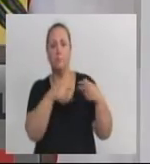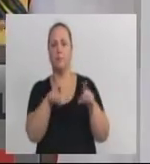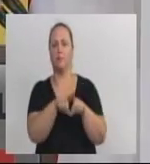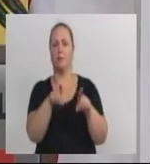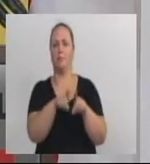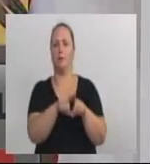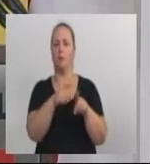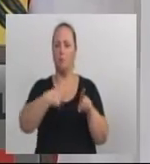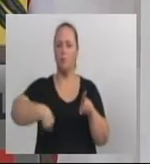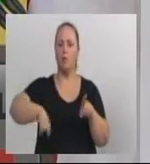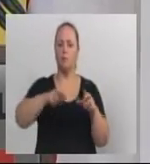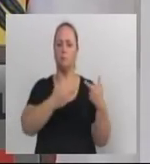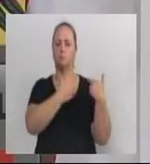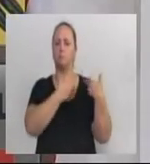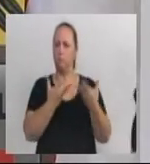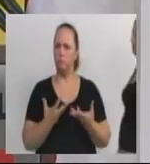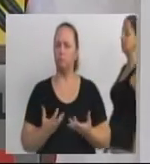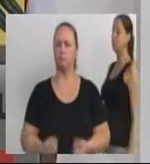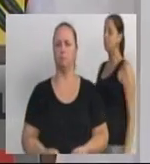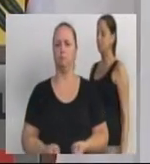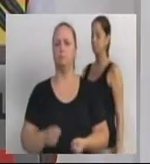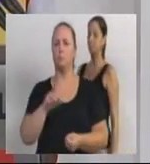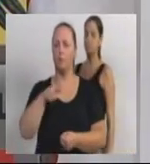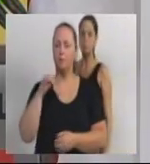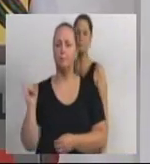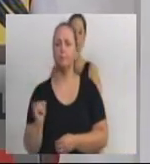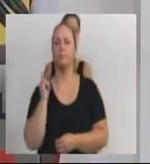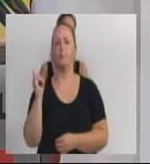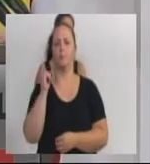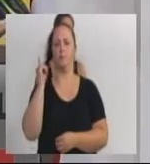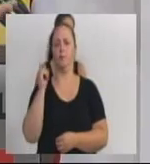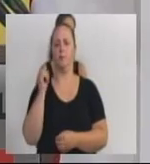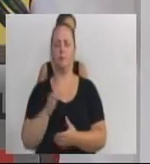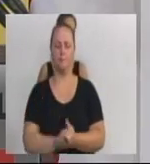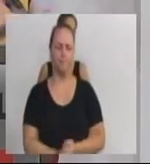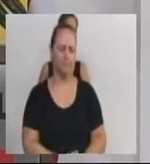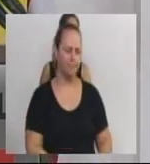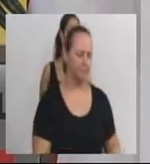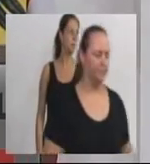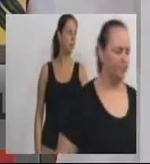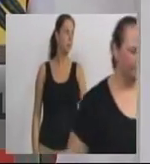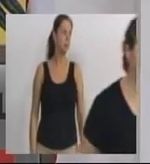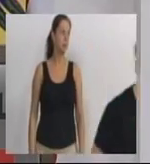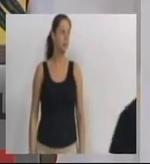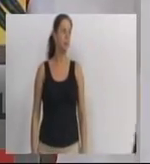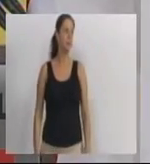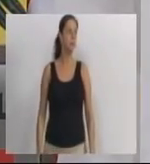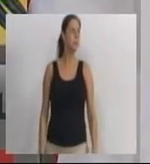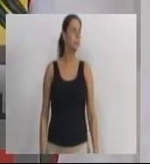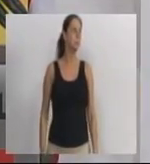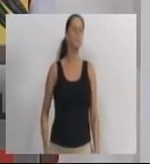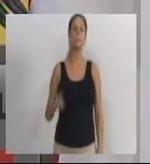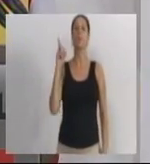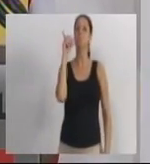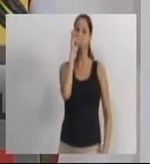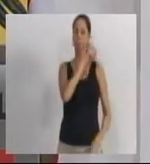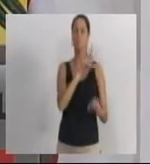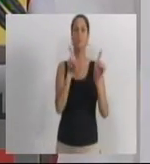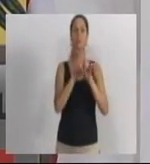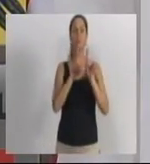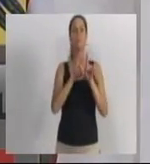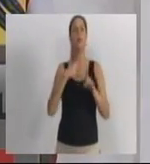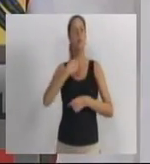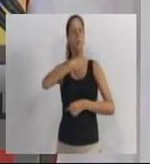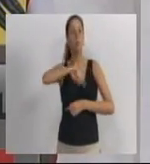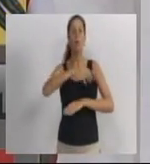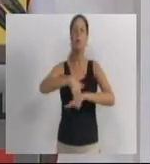isso. É muito importante. É muito difícil a gente sair na rua, querer fazer as coisas e não conseguir